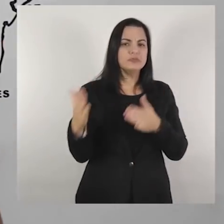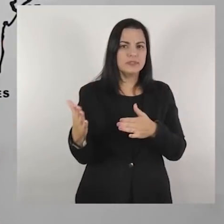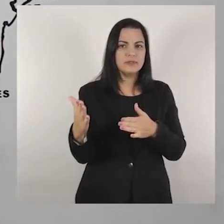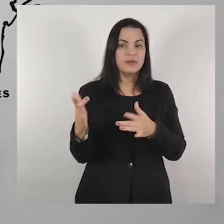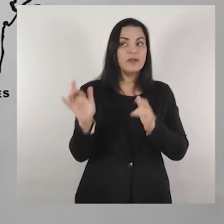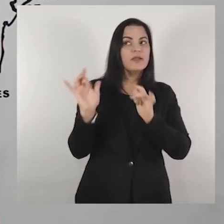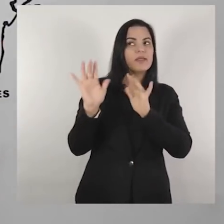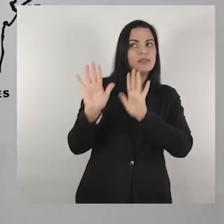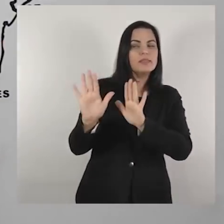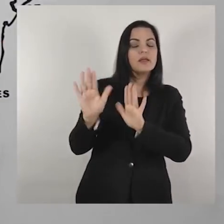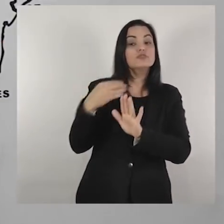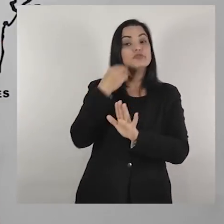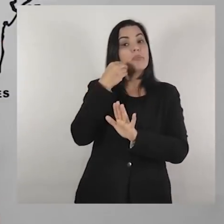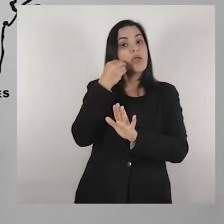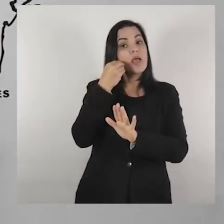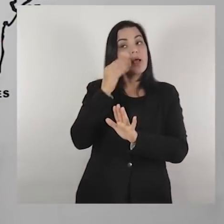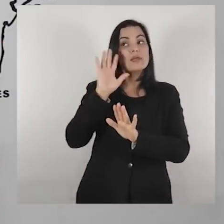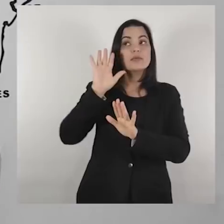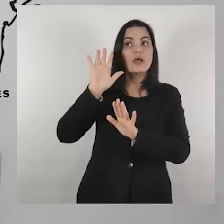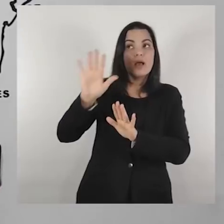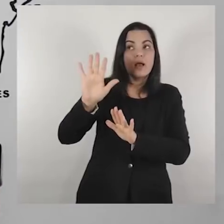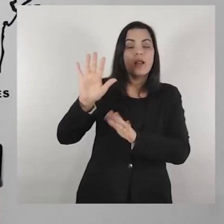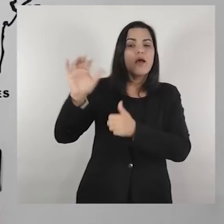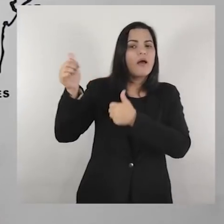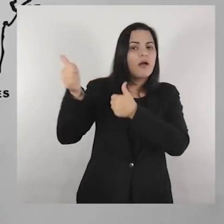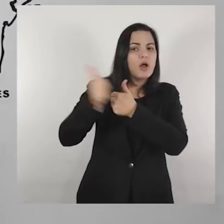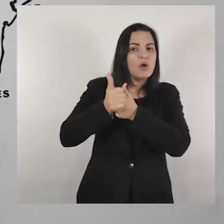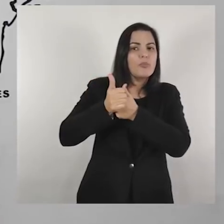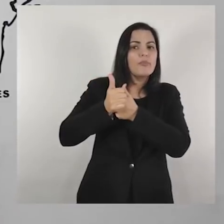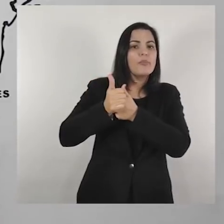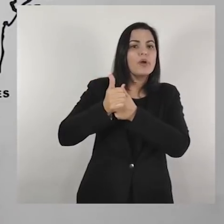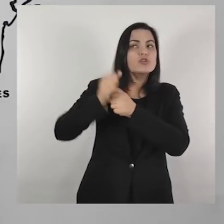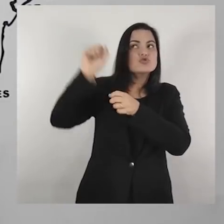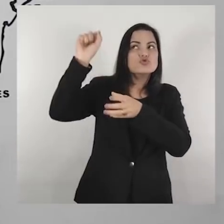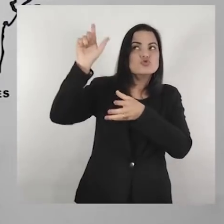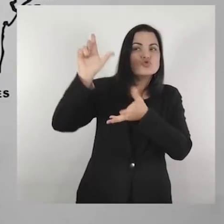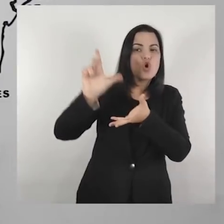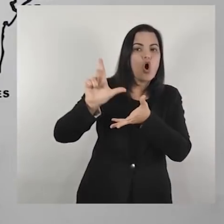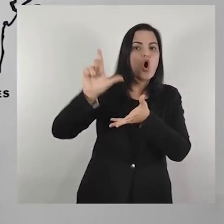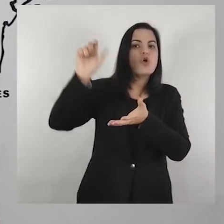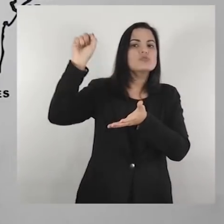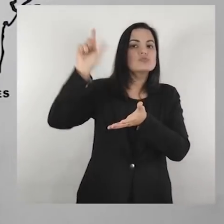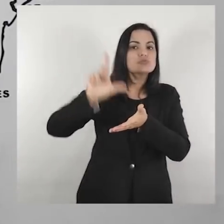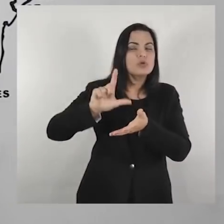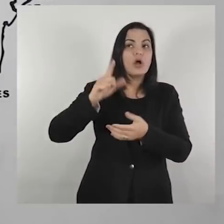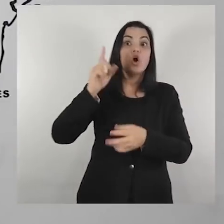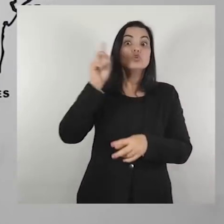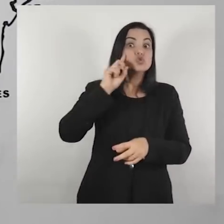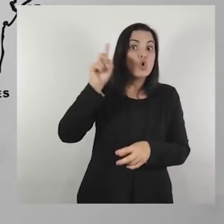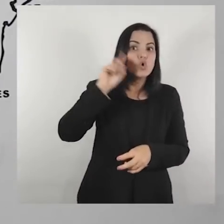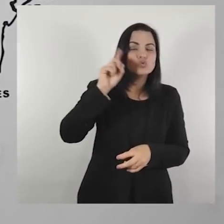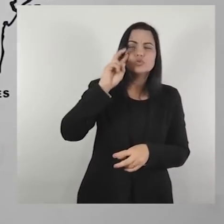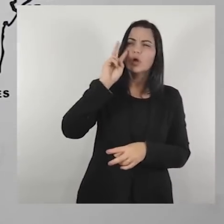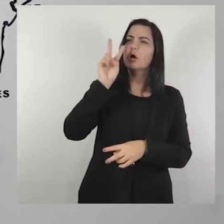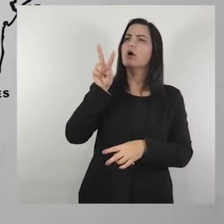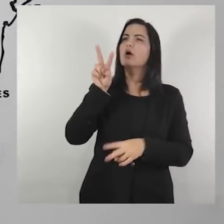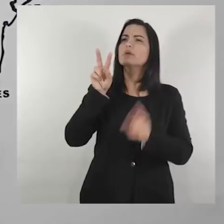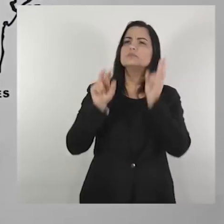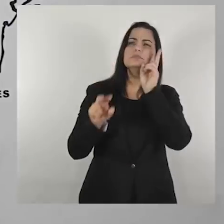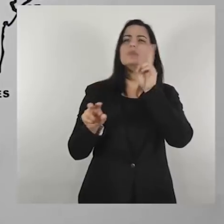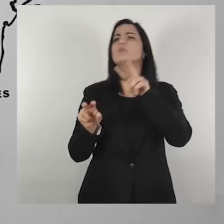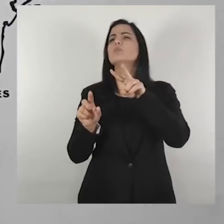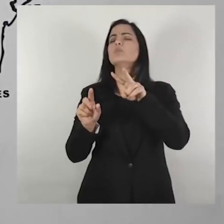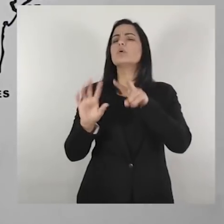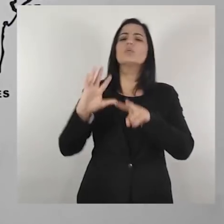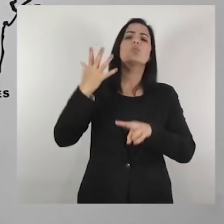a sua experimentação montadinha lá no canto. Segunda, vai observando, todo dia vai lá dar uma olhadinha,